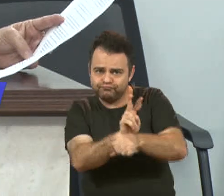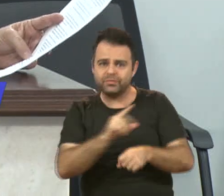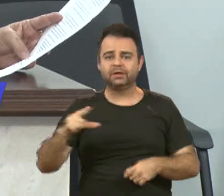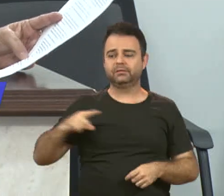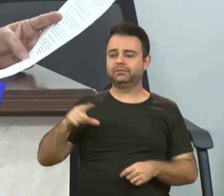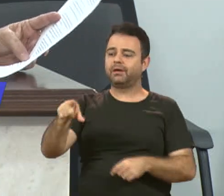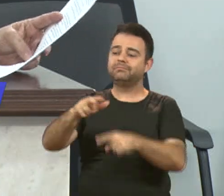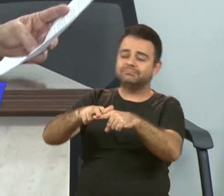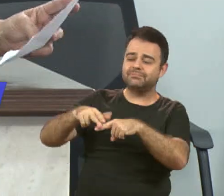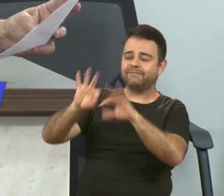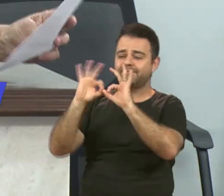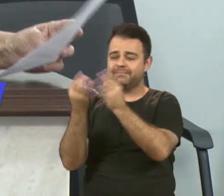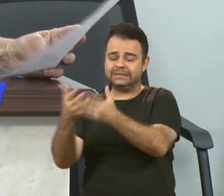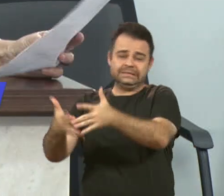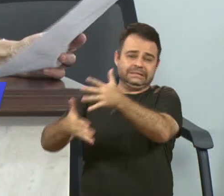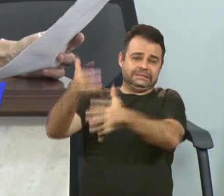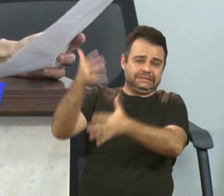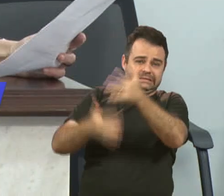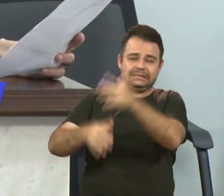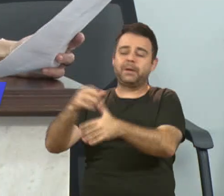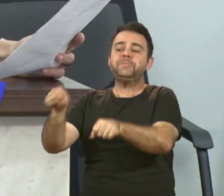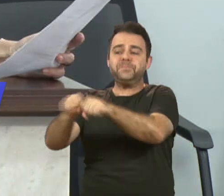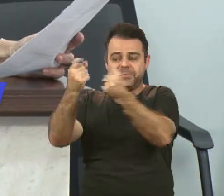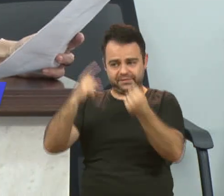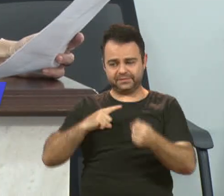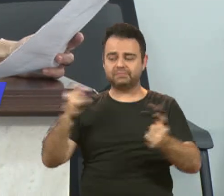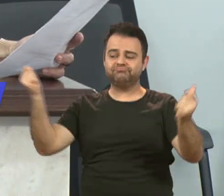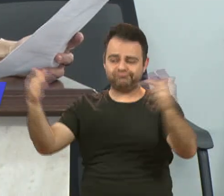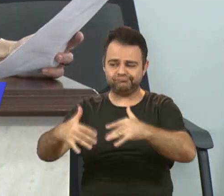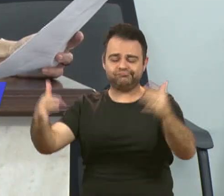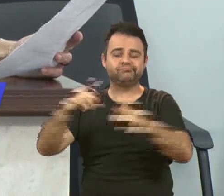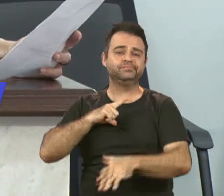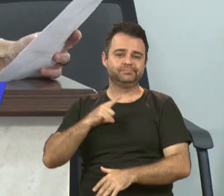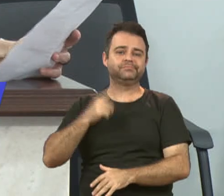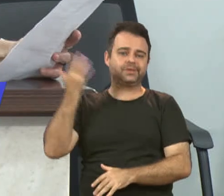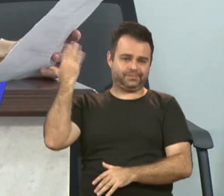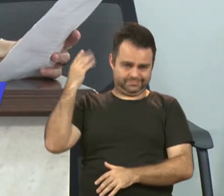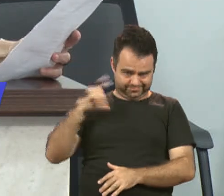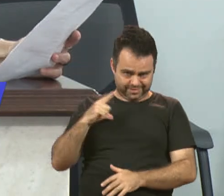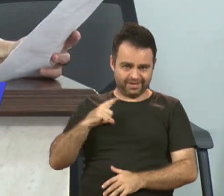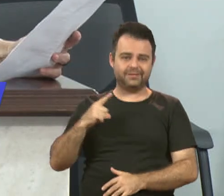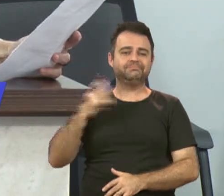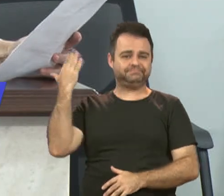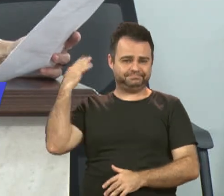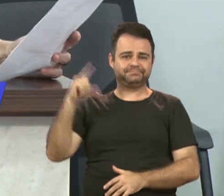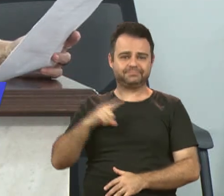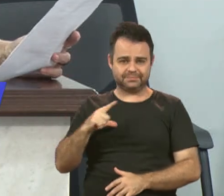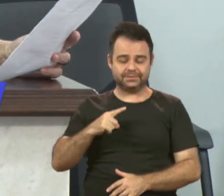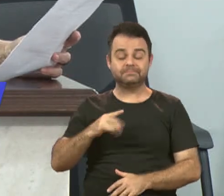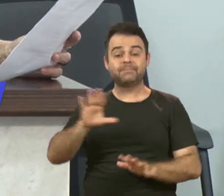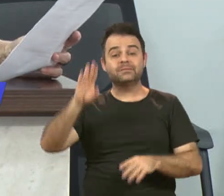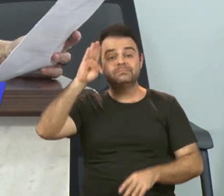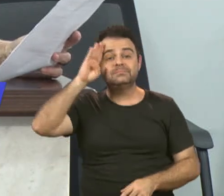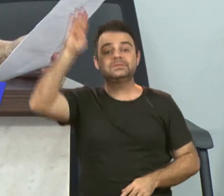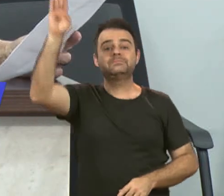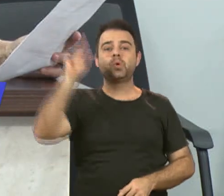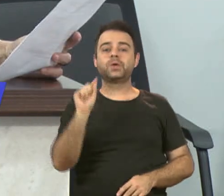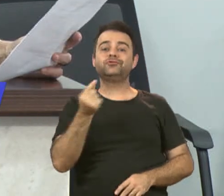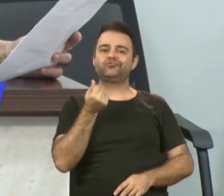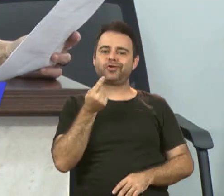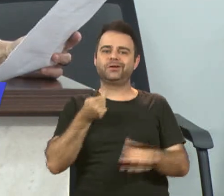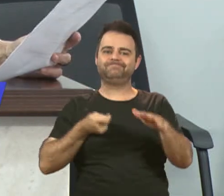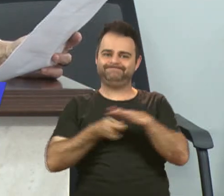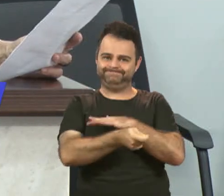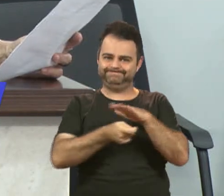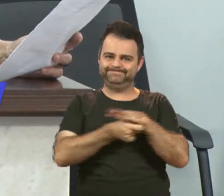estavam rompidos. Mas o que é necessário e urgente? Priorizar o financiamento.